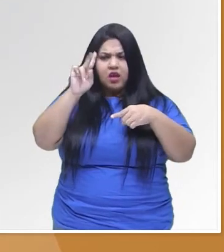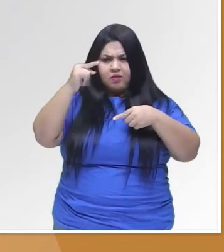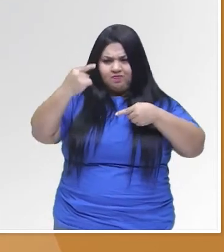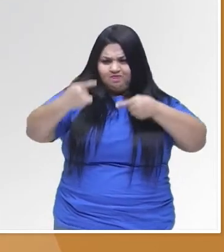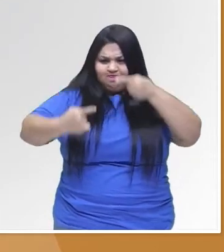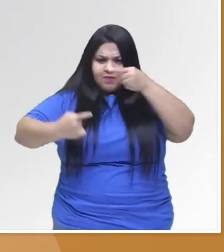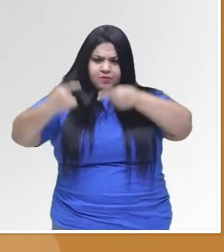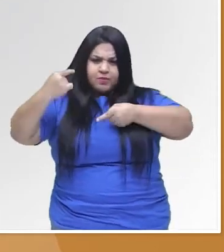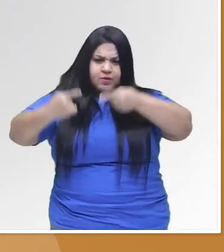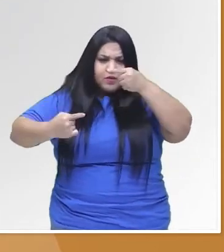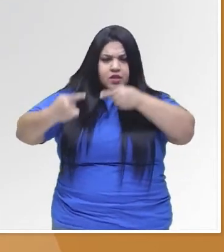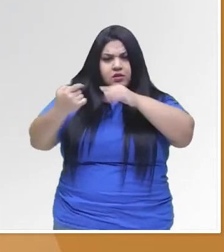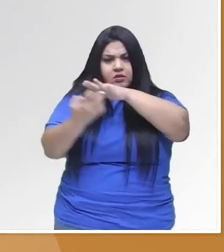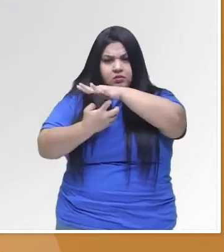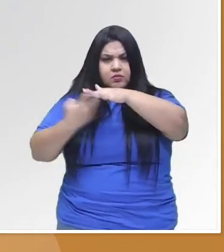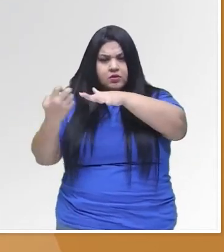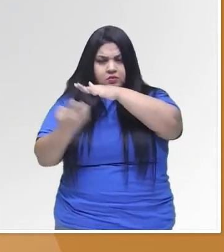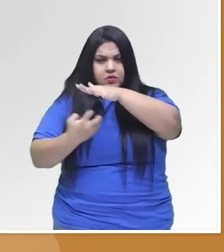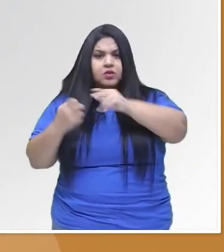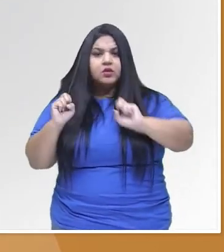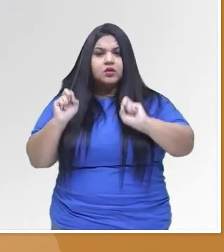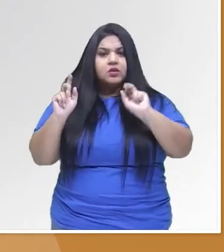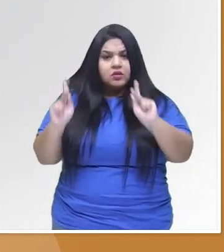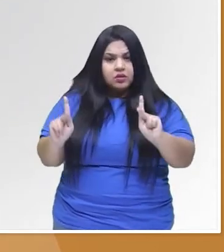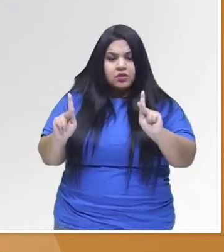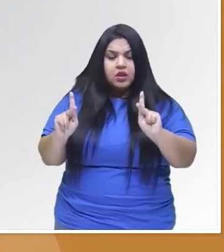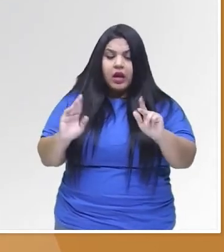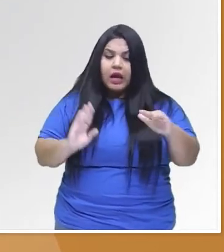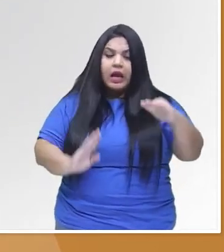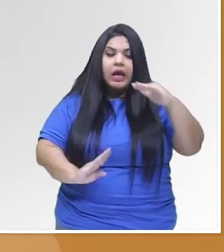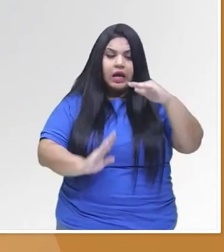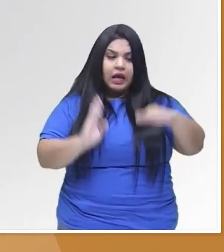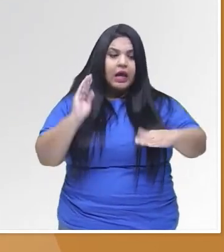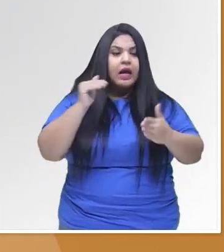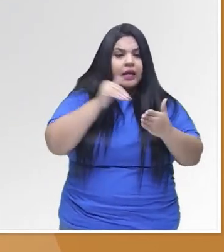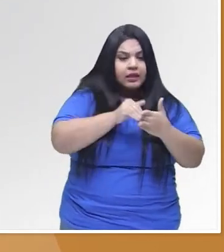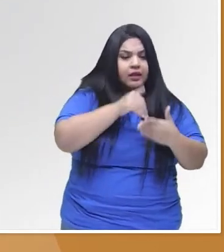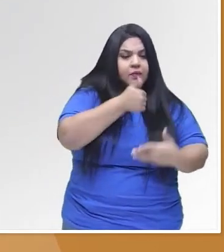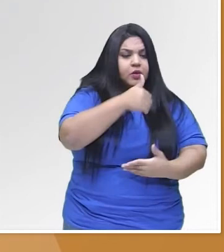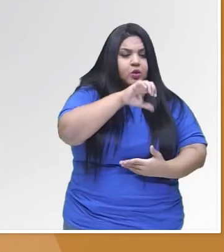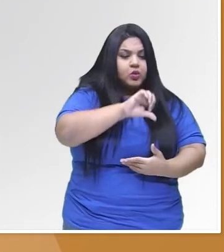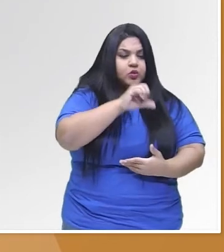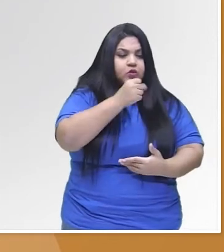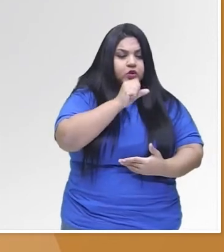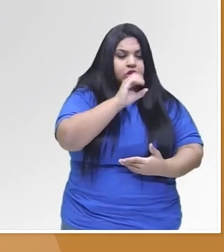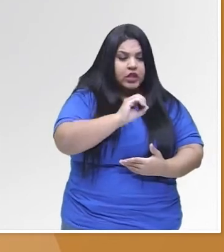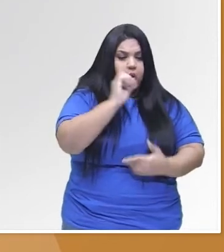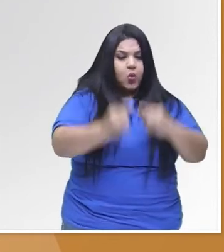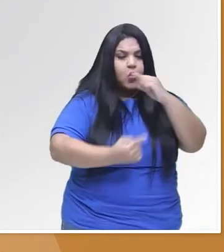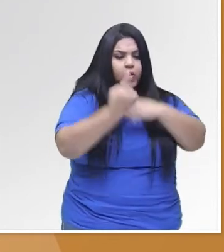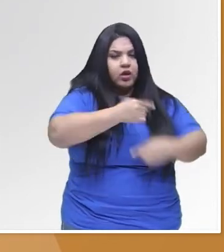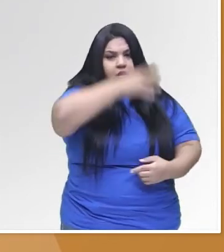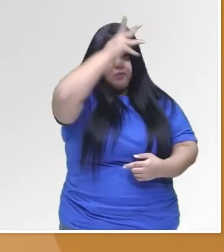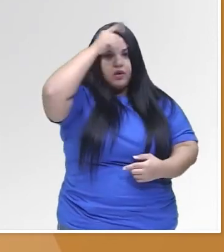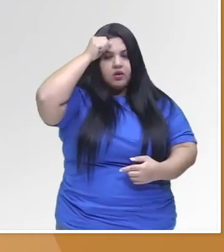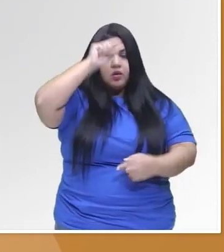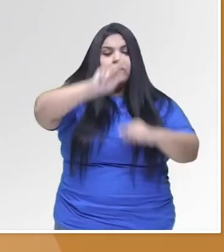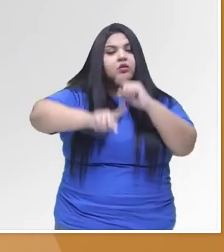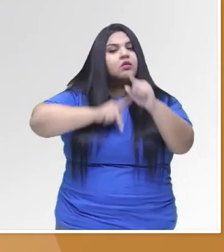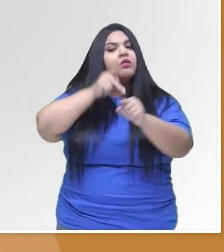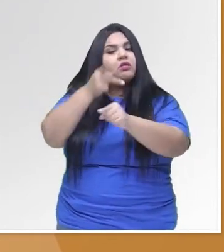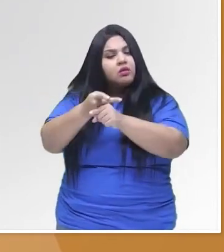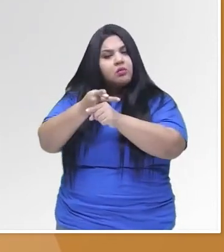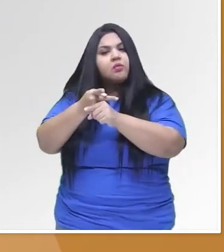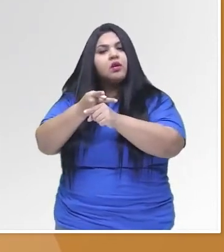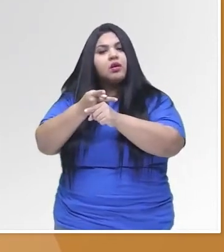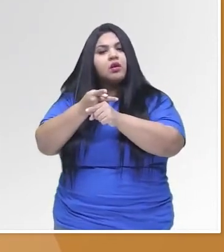comercial entre essas empresas, tá? Então até os anos 80 nós tínhamos a Zona Franca de Manaus como única produtora. Depois disso,